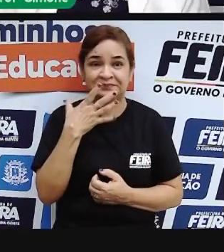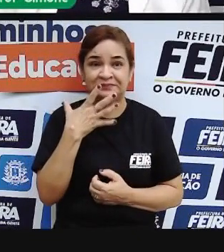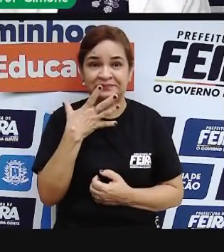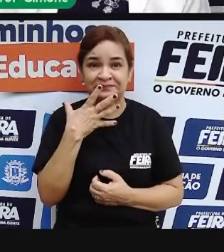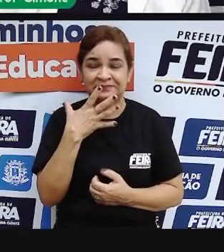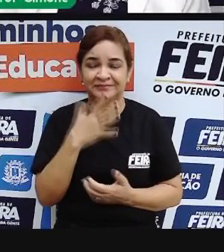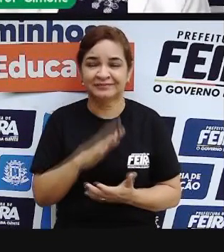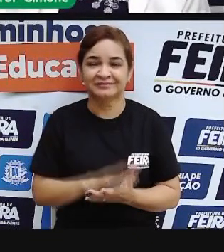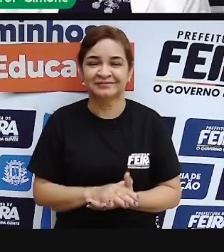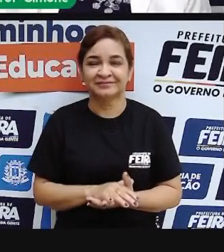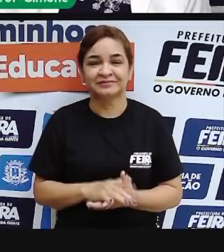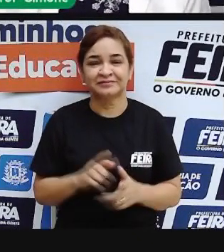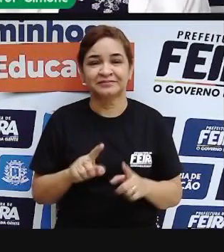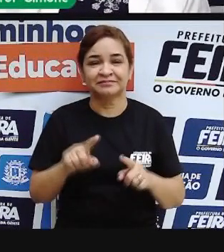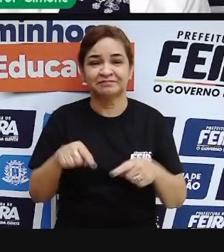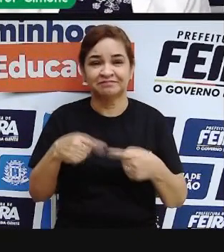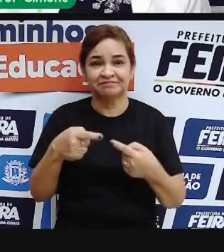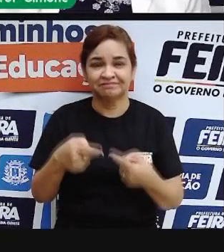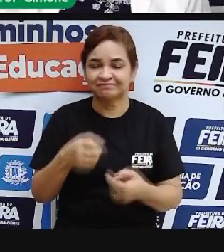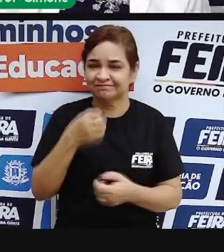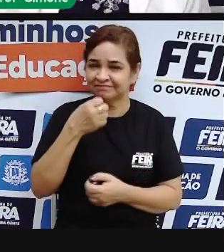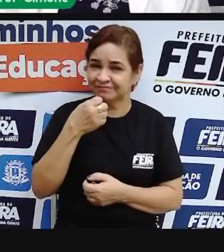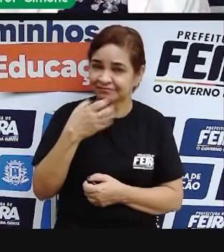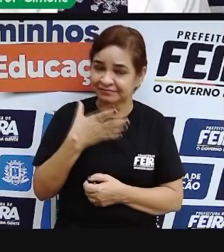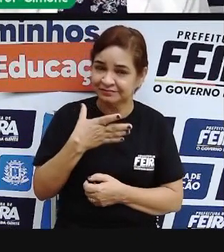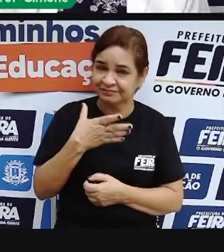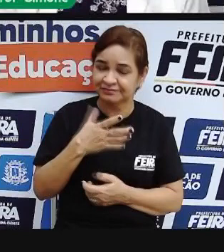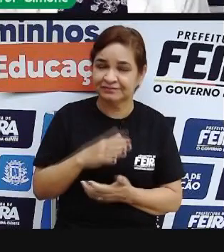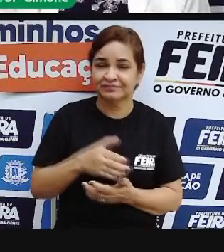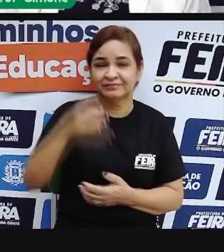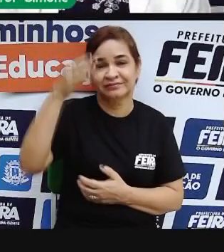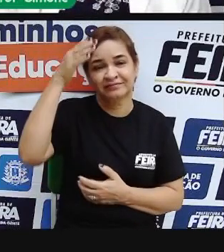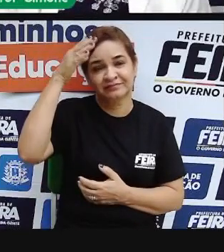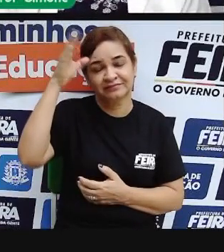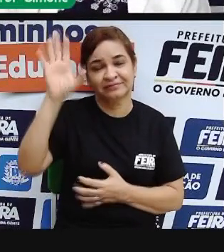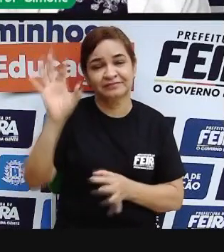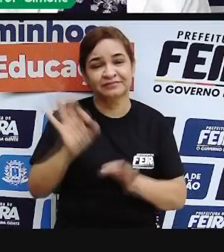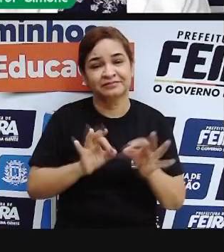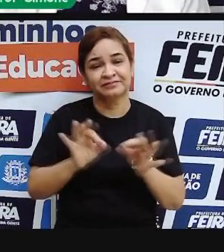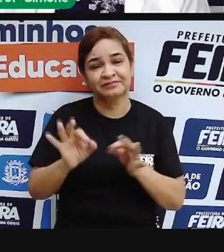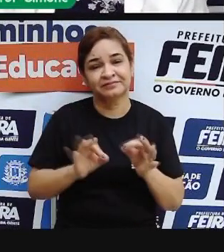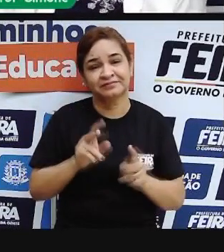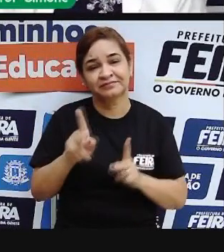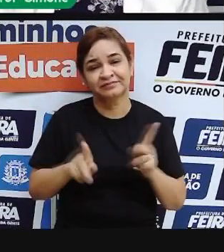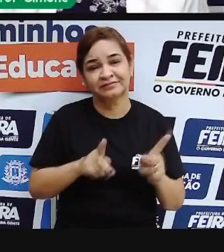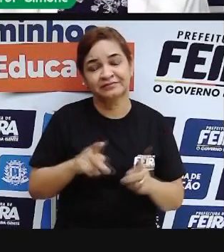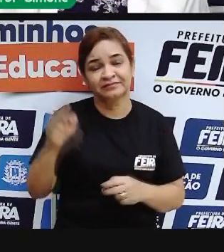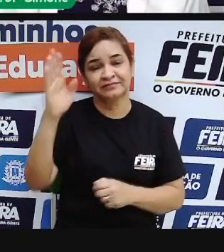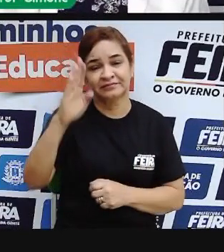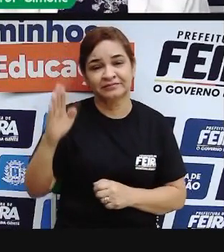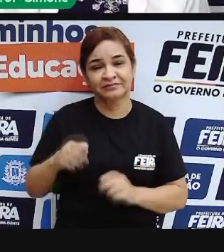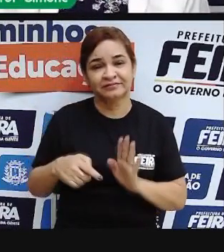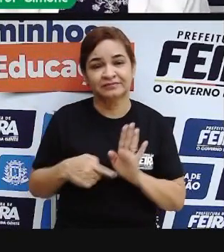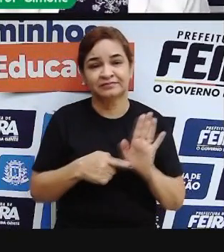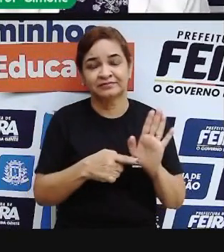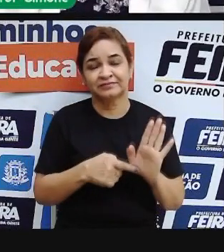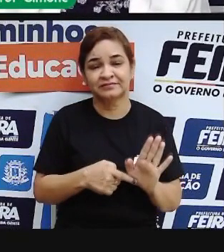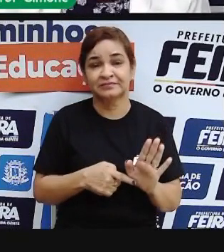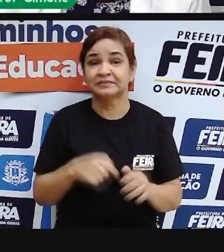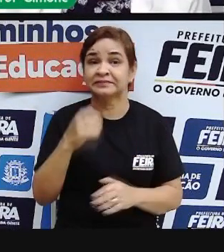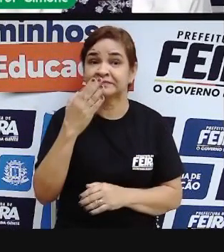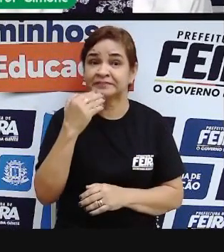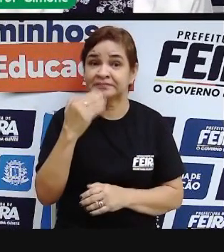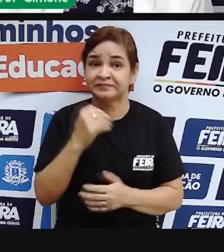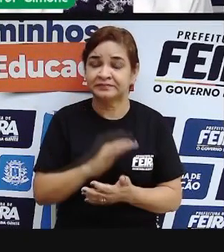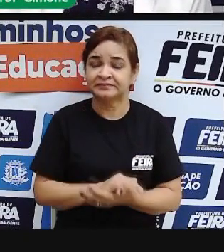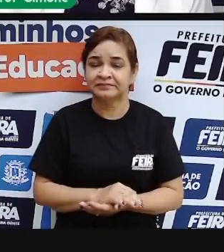está também um outro casamento da cultura formadora do povo brasileiro, representada nos alimentos típicos